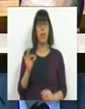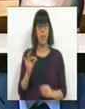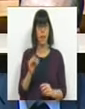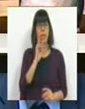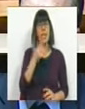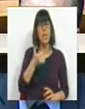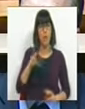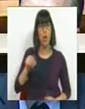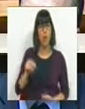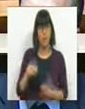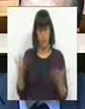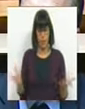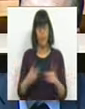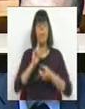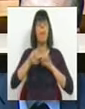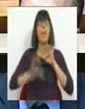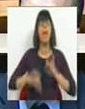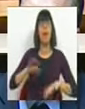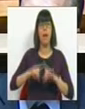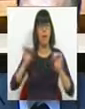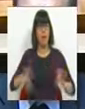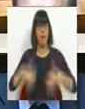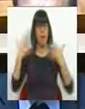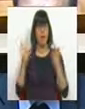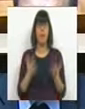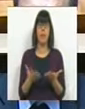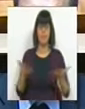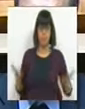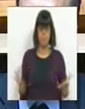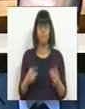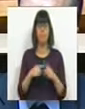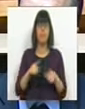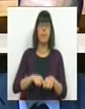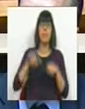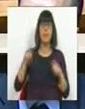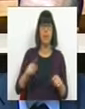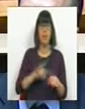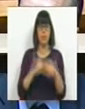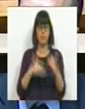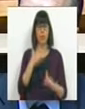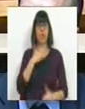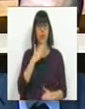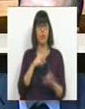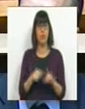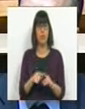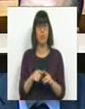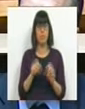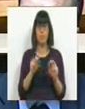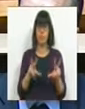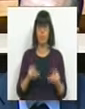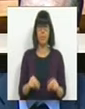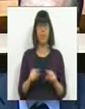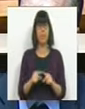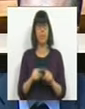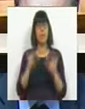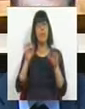165/2014, de 5 de novembro. O que está em causa nesta iniciativa é, então, o alargamento do período transitório de